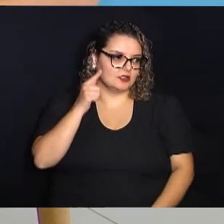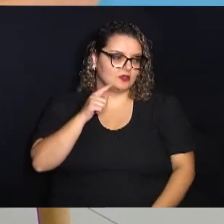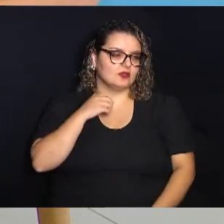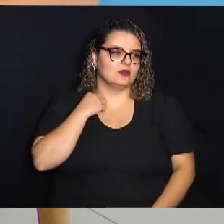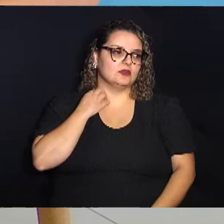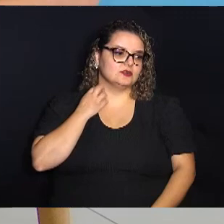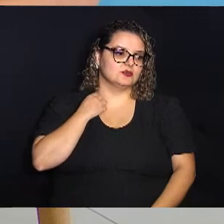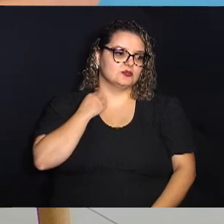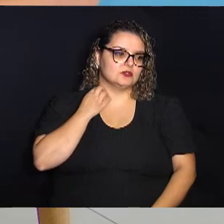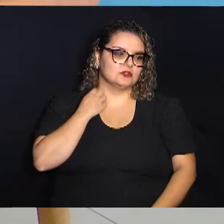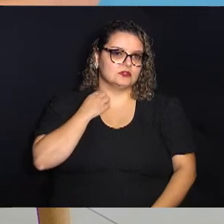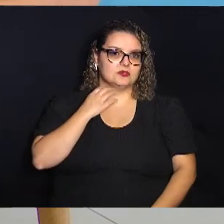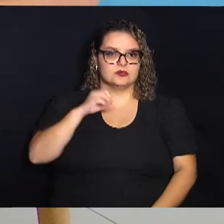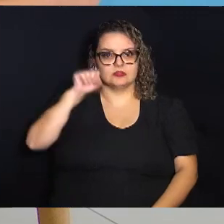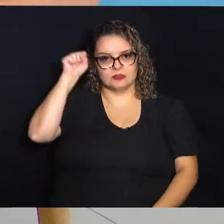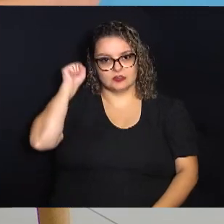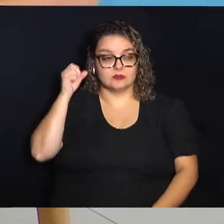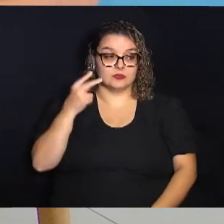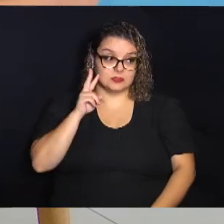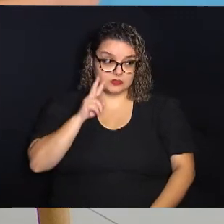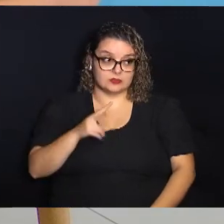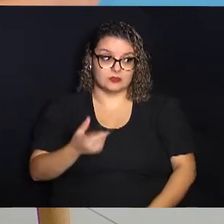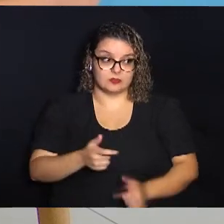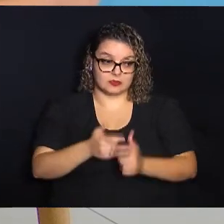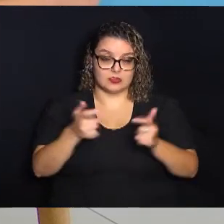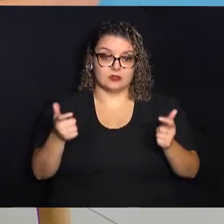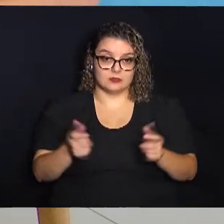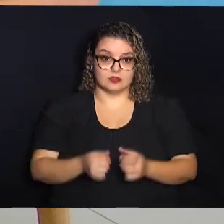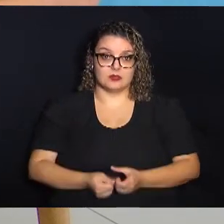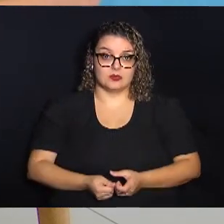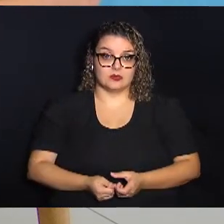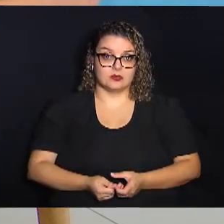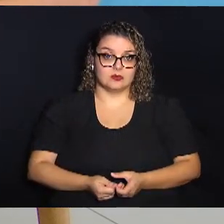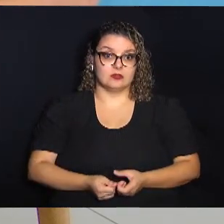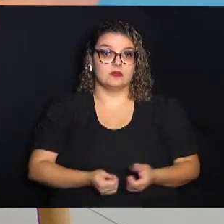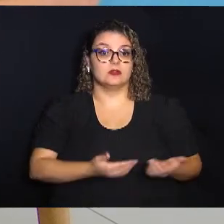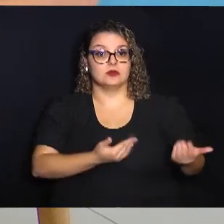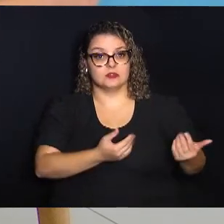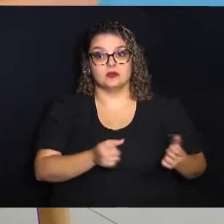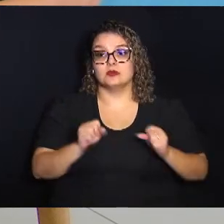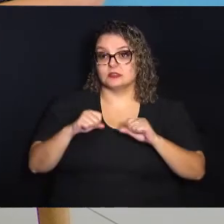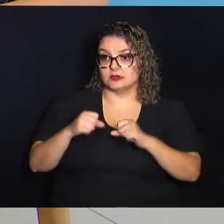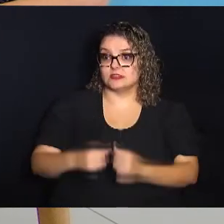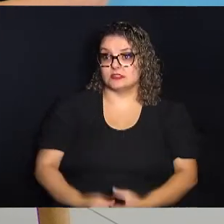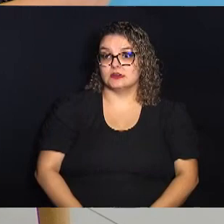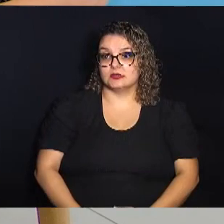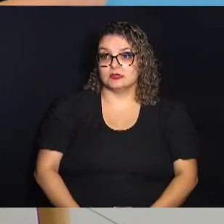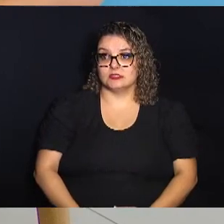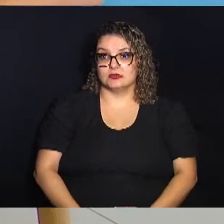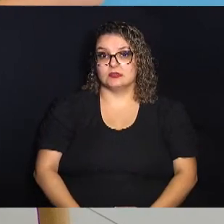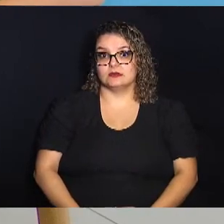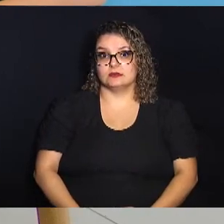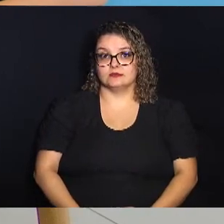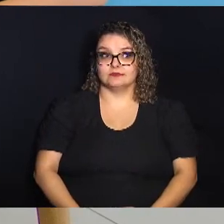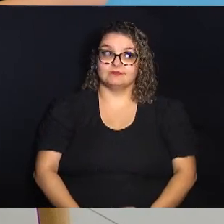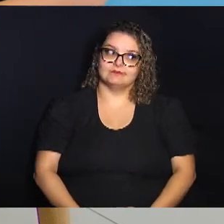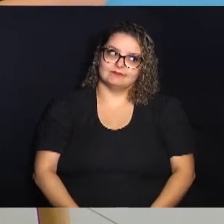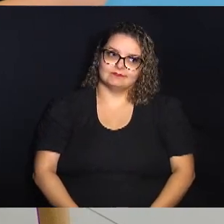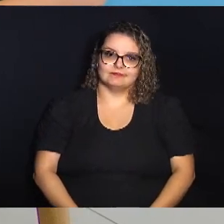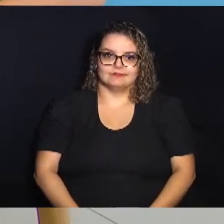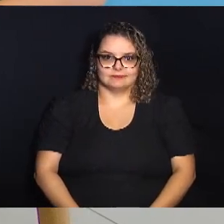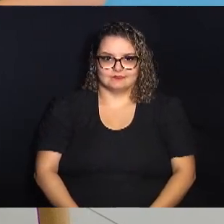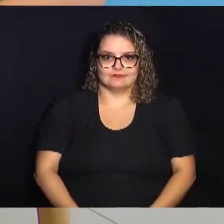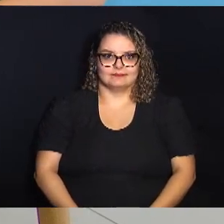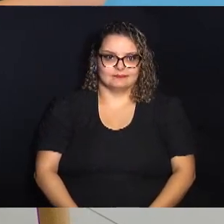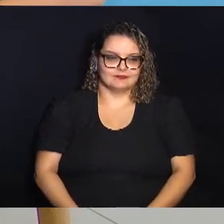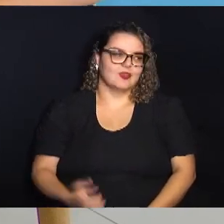Evidentemente, principalmente em vestibular, né? Aqui a gente viu, a maioria é jovem, né? Sim. E tudo mais. E, né,